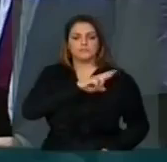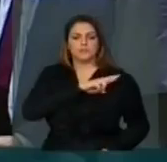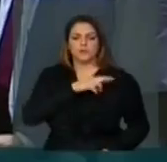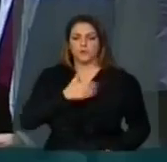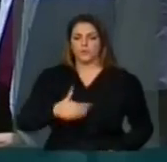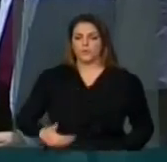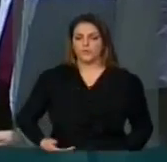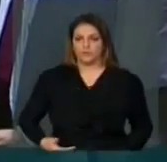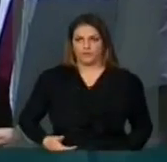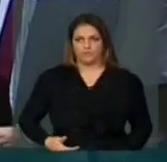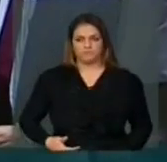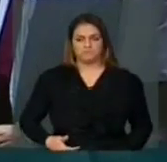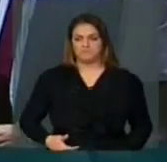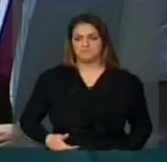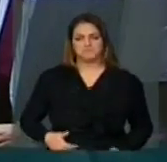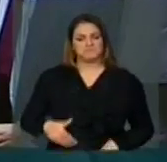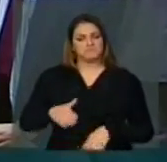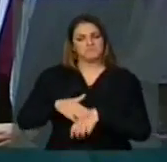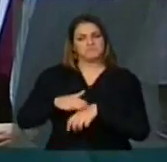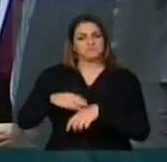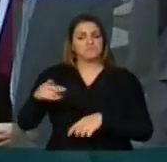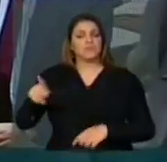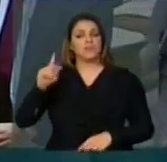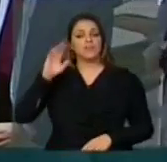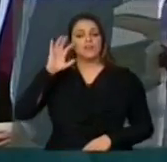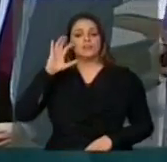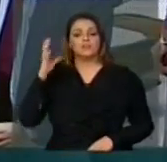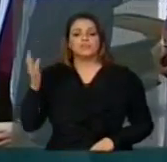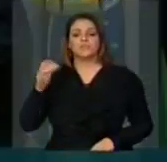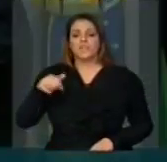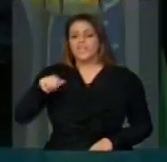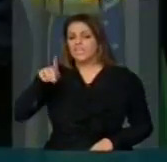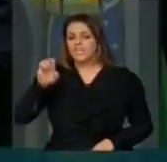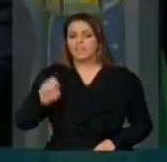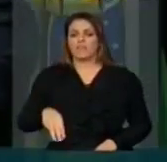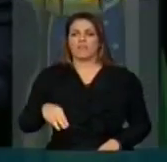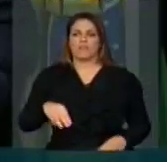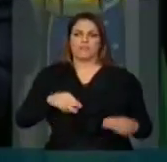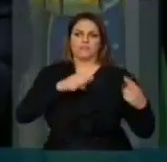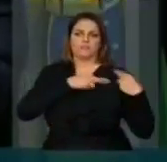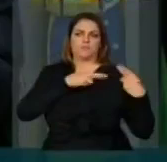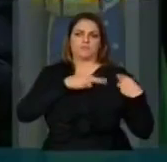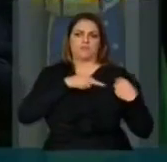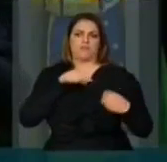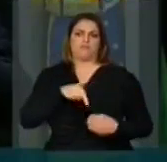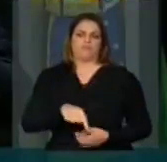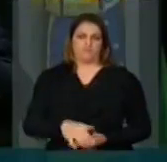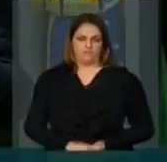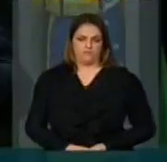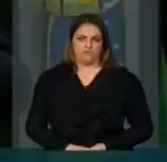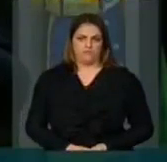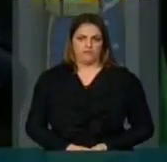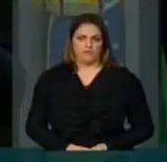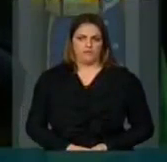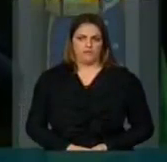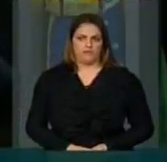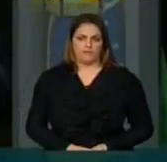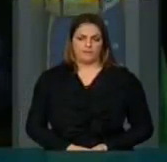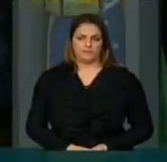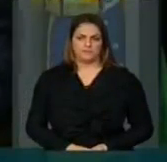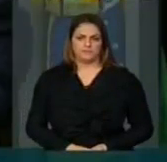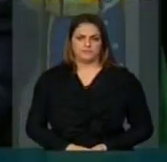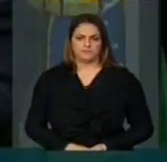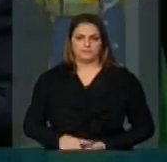quando assim o entender, definir com quem ficará este centro. Portanto, vejam bem, senhores, a indicação